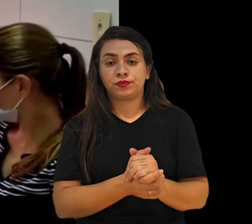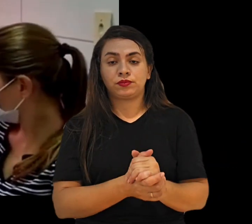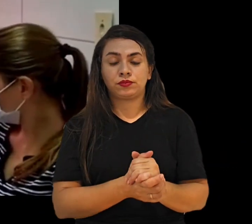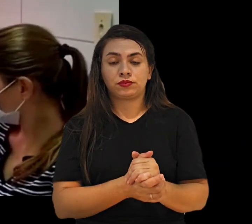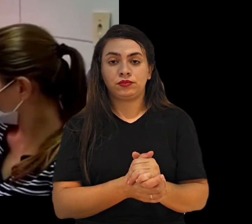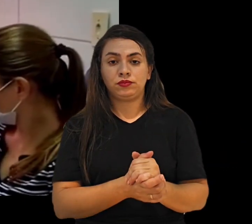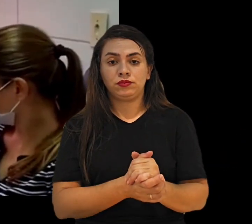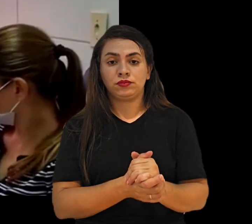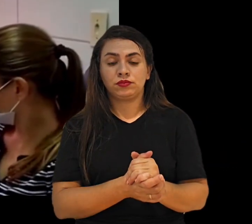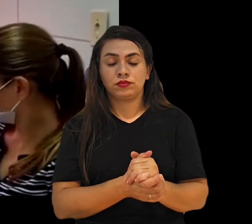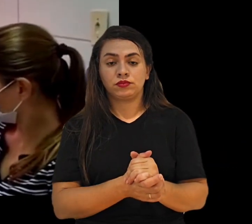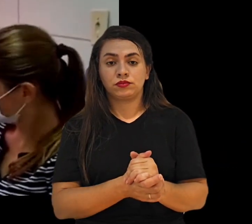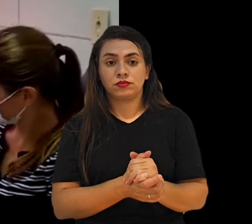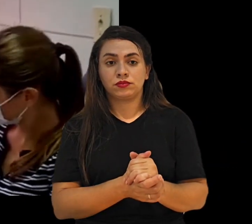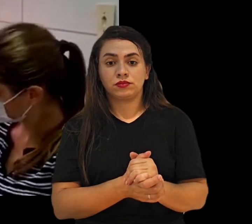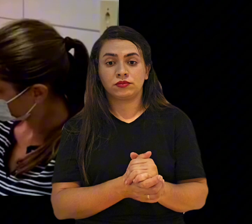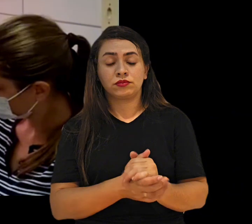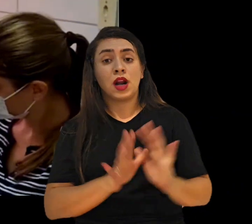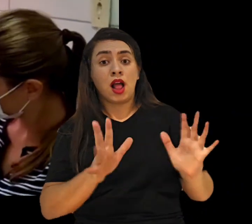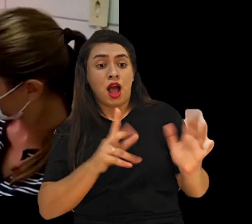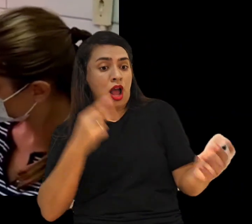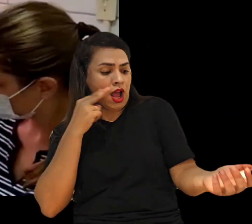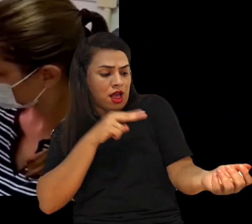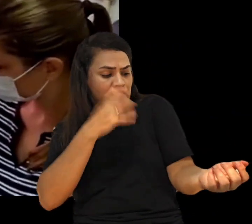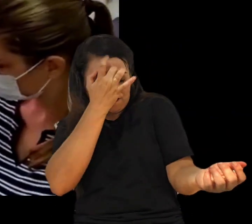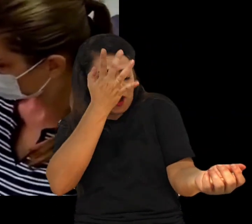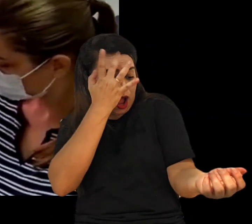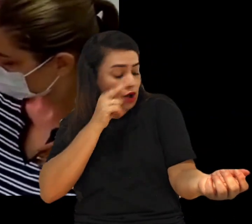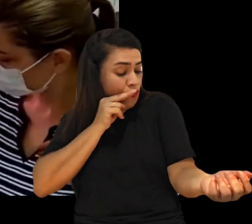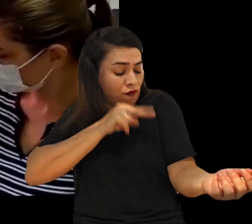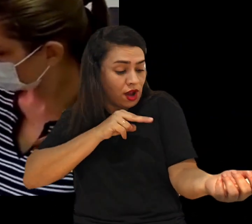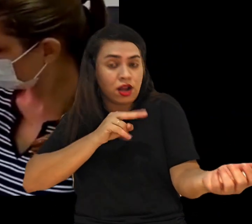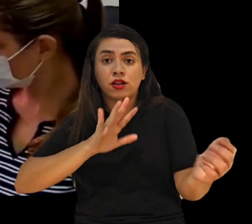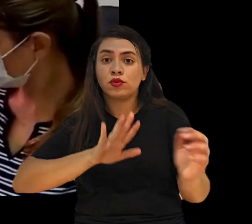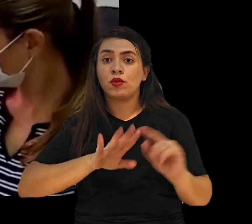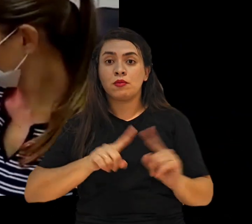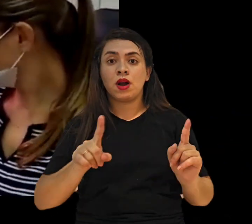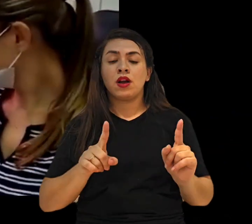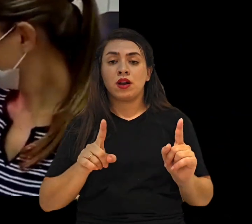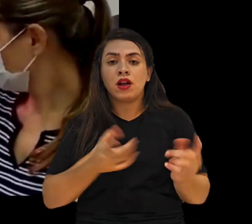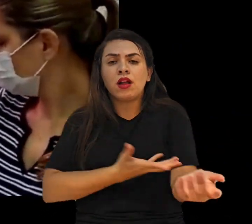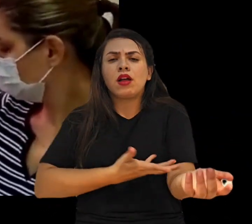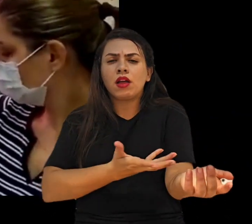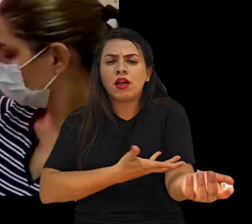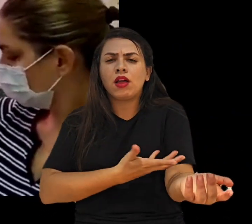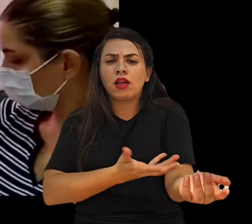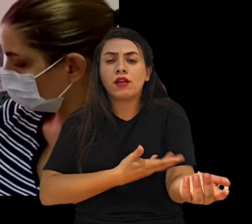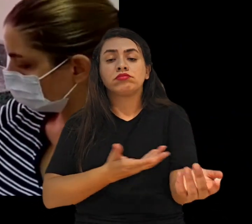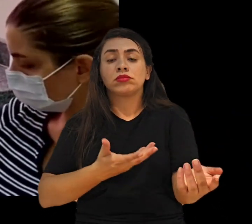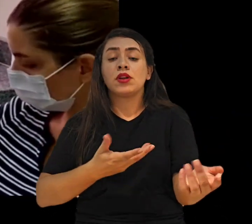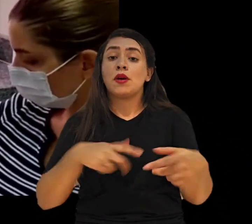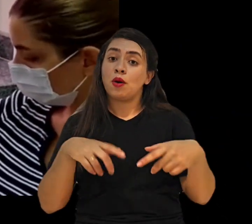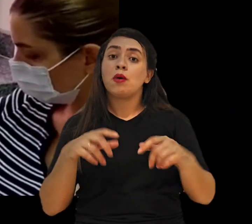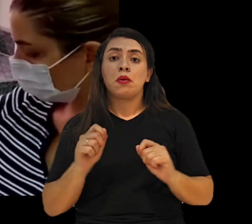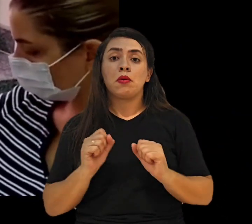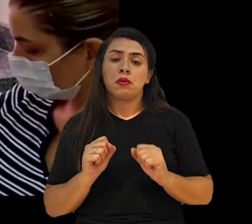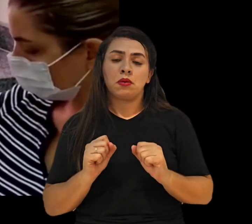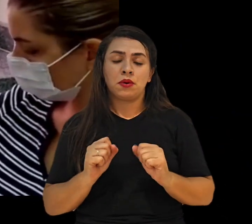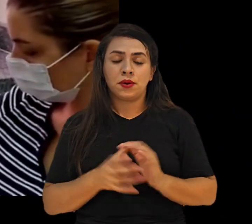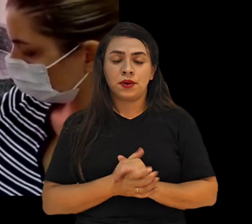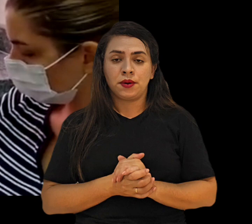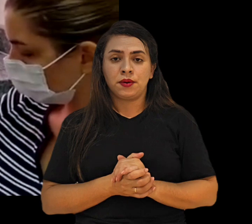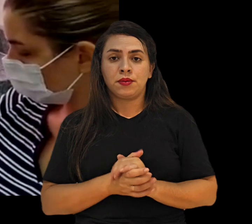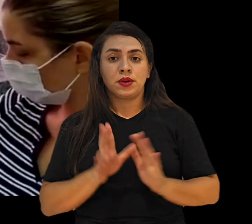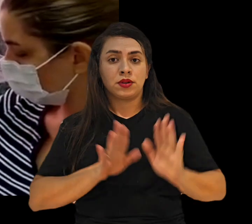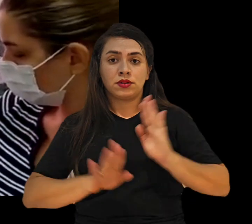Evitem, gente, essas veias laterais aqui, ó. Porque às vezes aqui, ó, por exemplo, nossa, eu tô vendo essa veia aqui, eu vou coletar nessa veia. Ela é muito superficial, muito fácil de